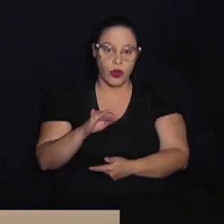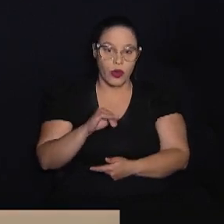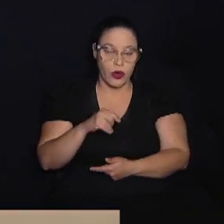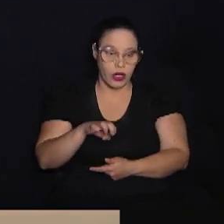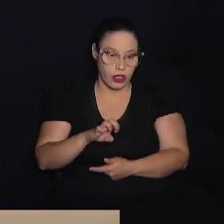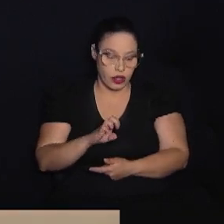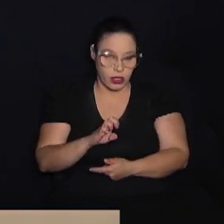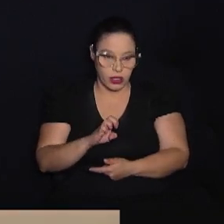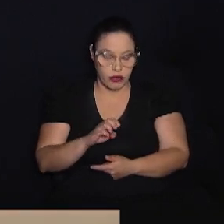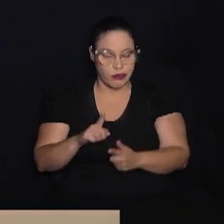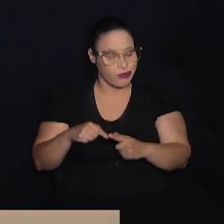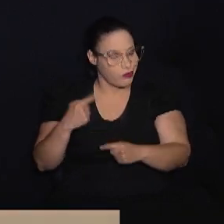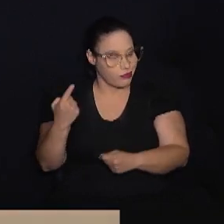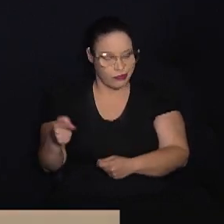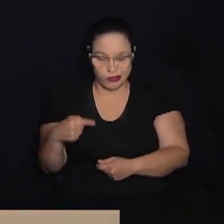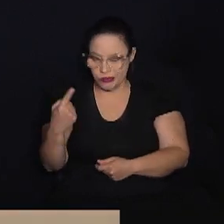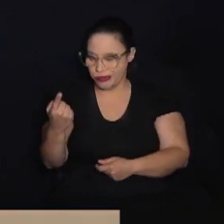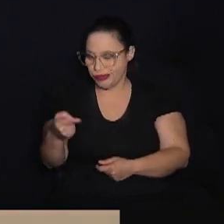aminas, por aí vai.